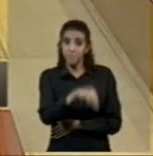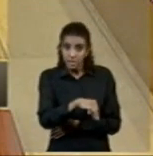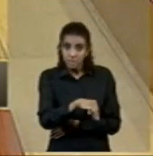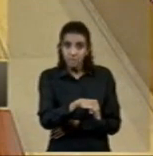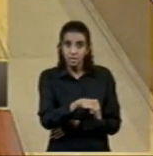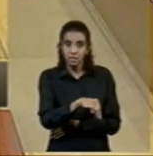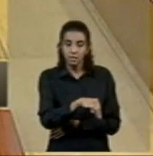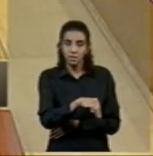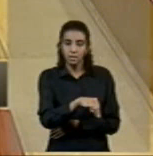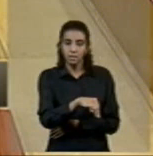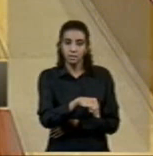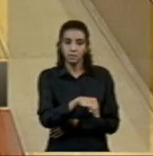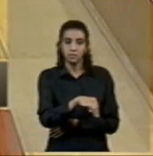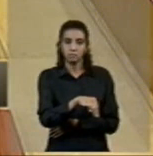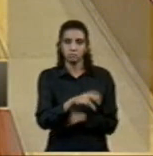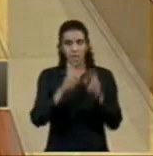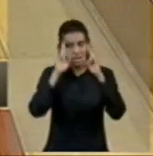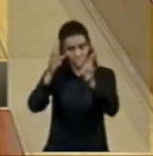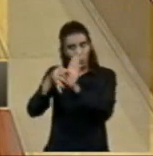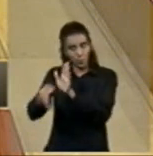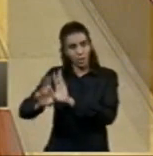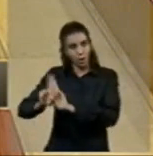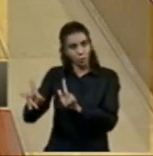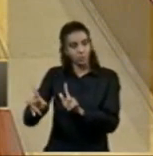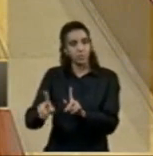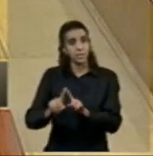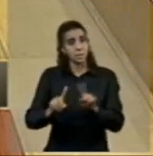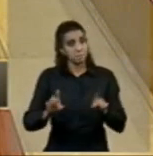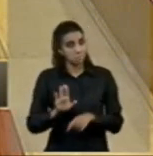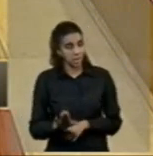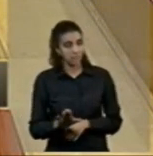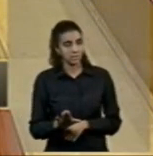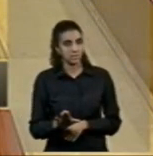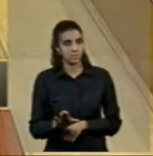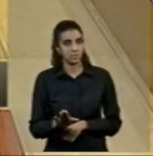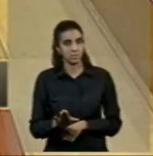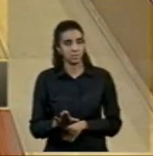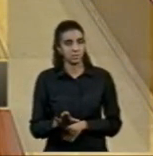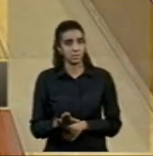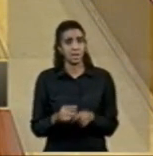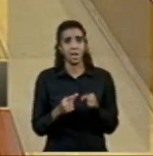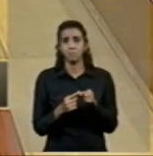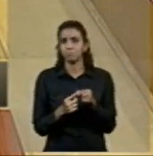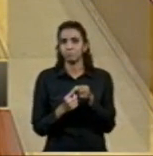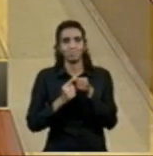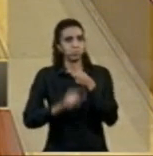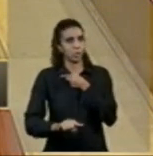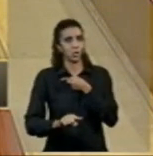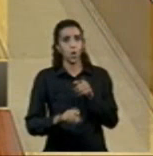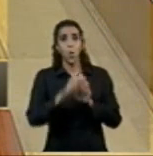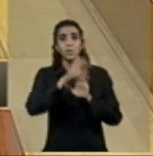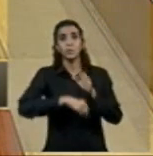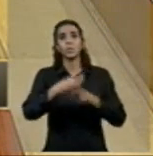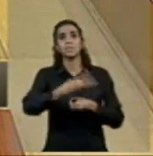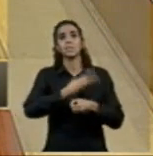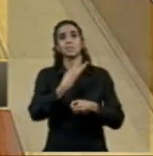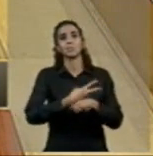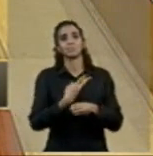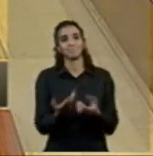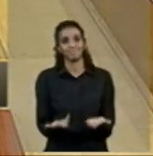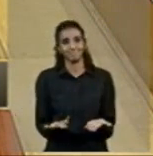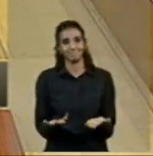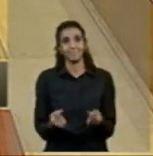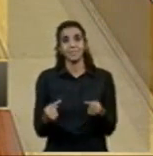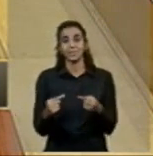às as posições contrárias, primeiro, contraria o próprio conceito de terceirização nos termos